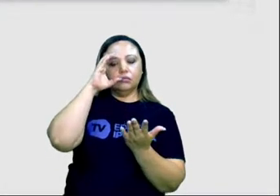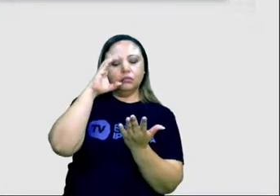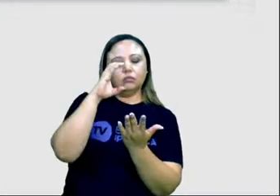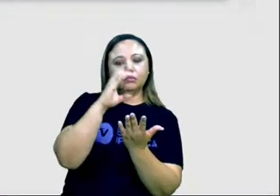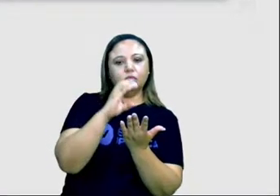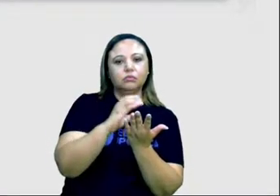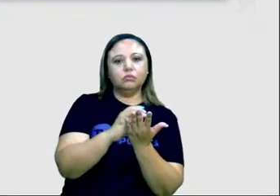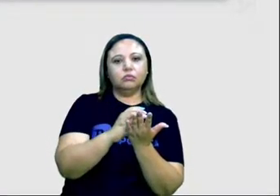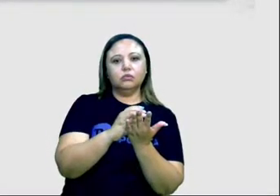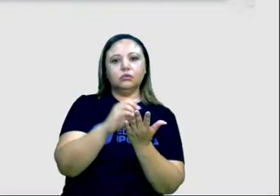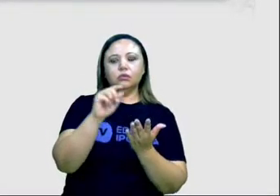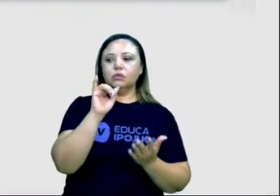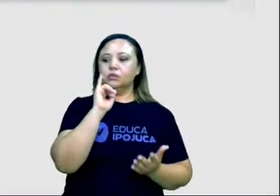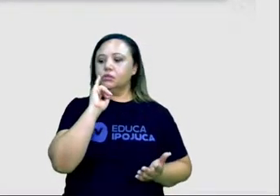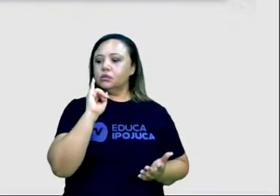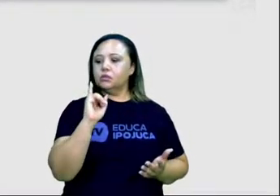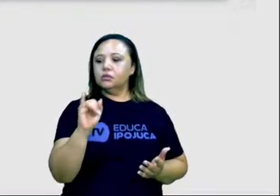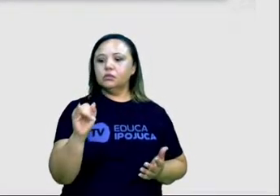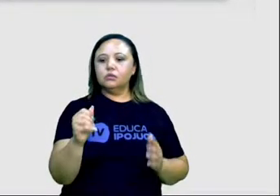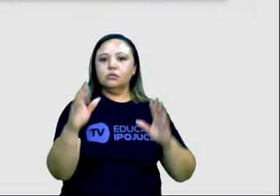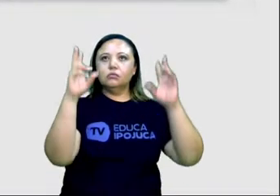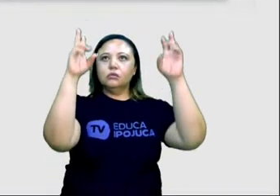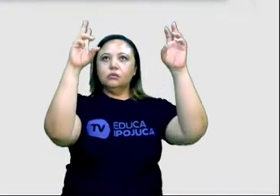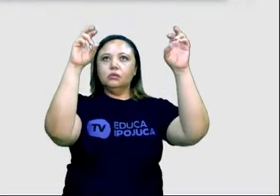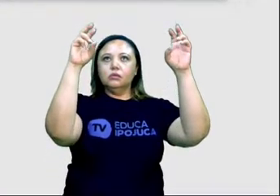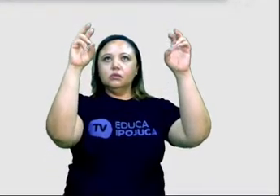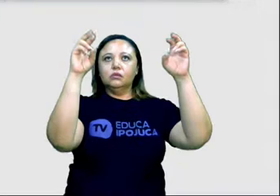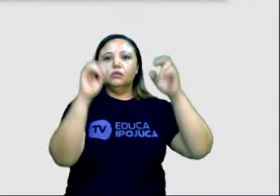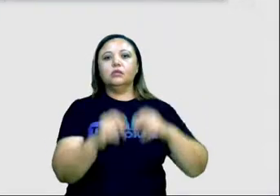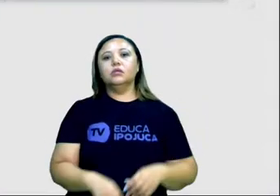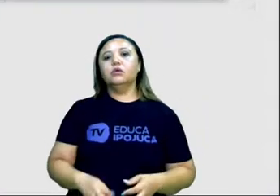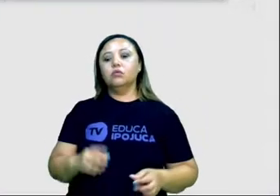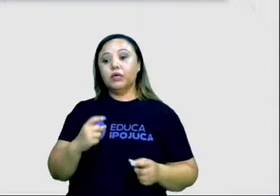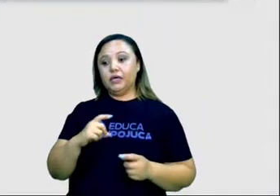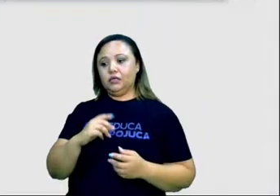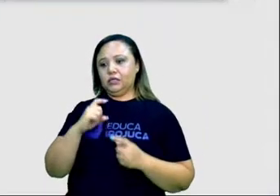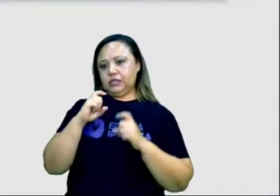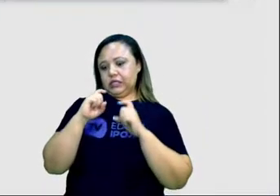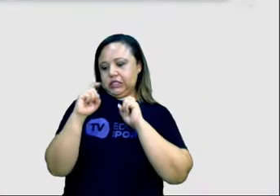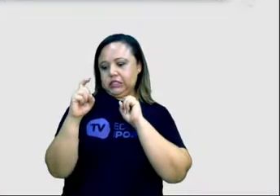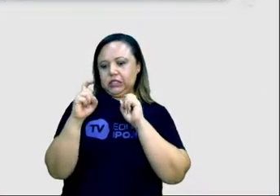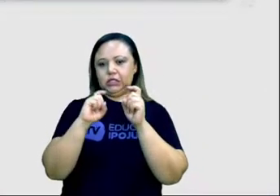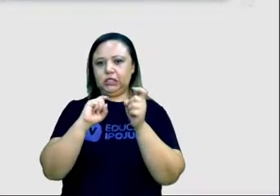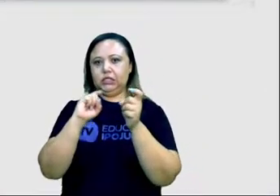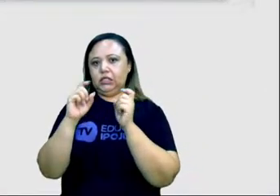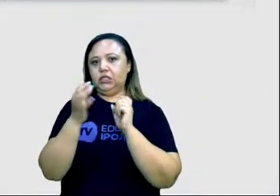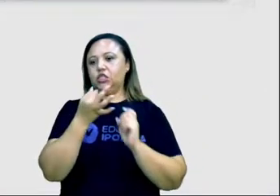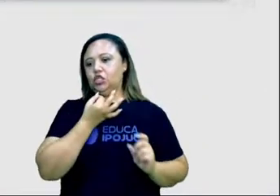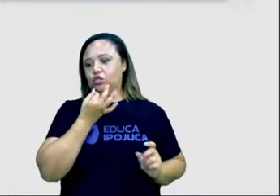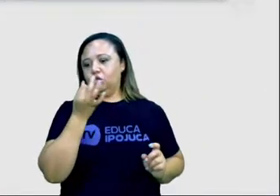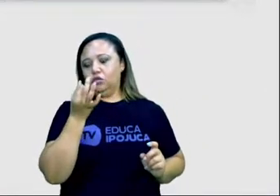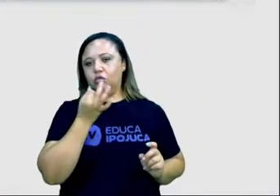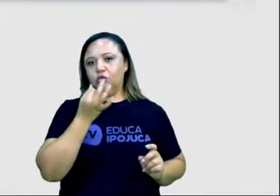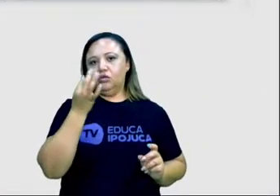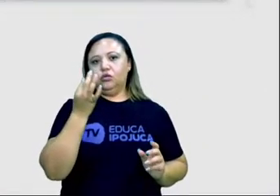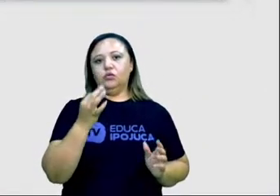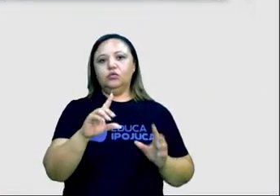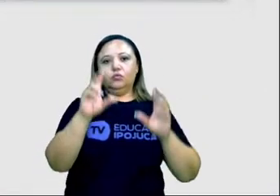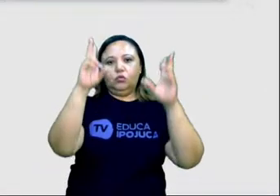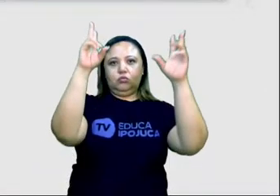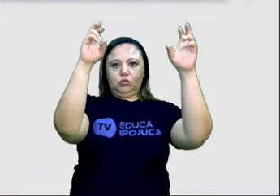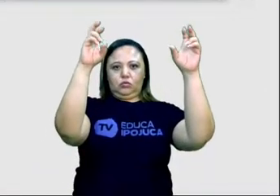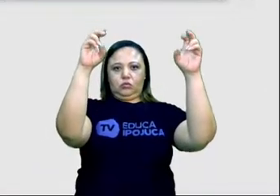que defendemos, necessariamente polêmica, pois a argumentação implica em divergência de